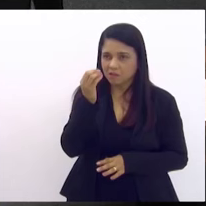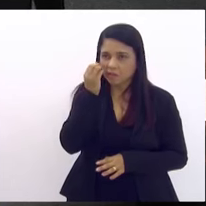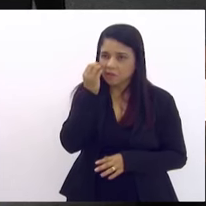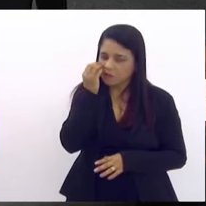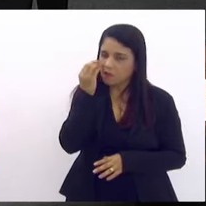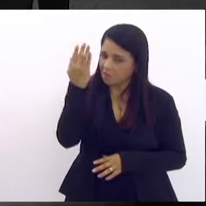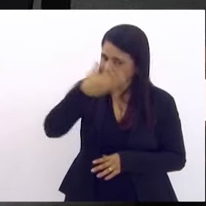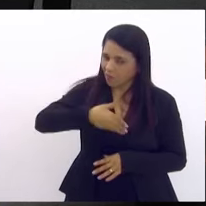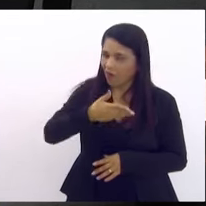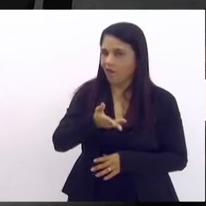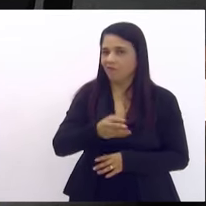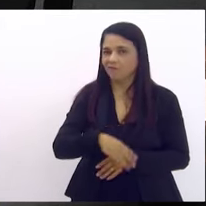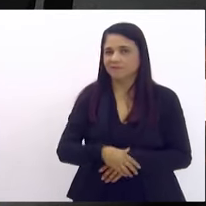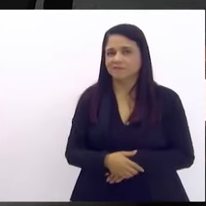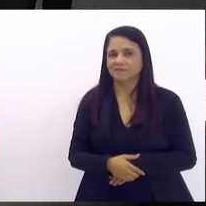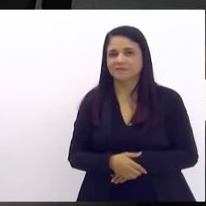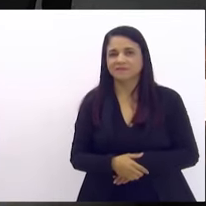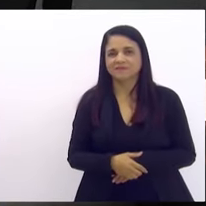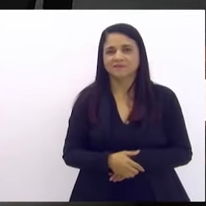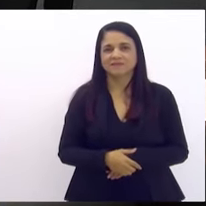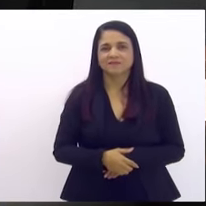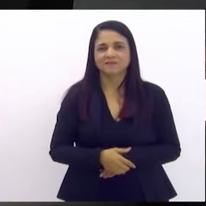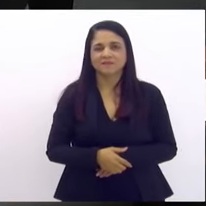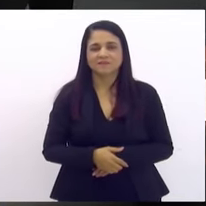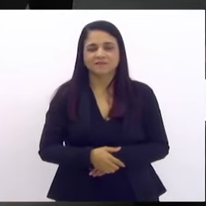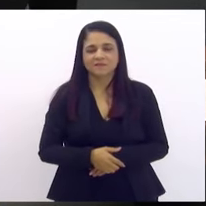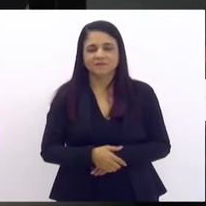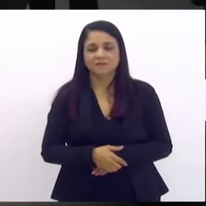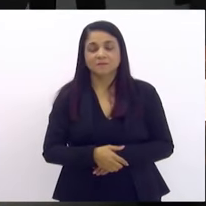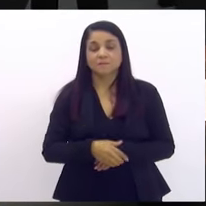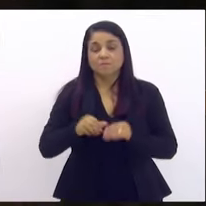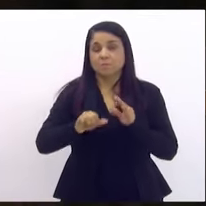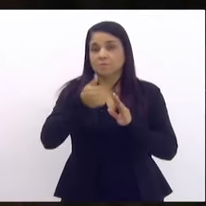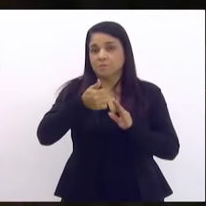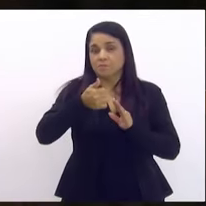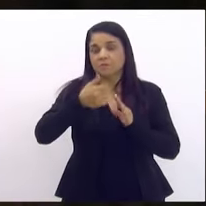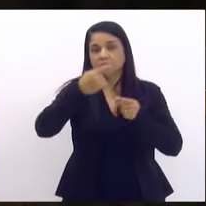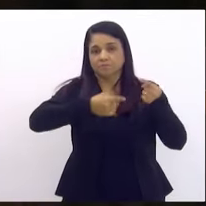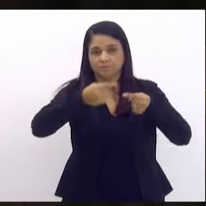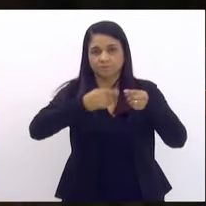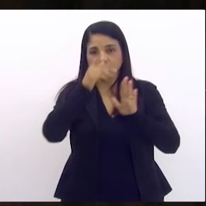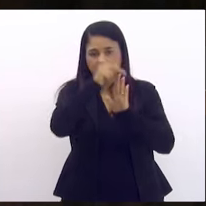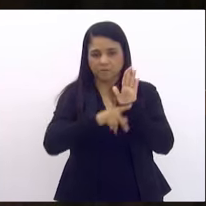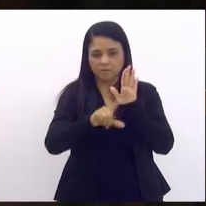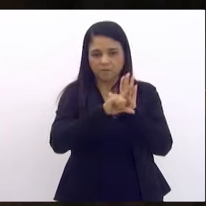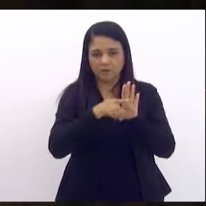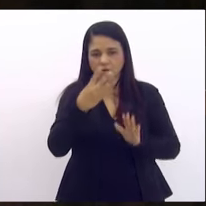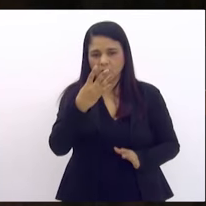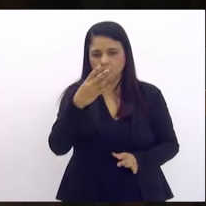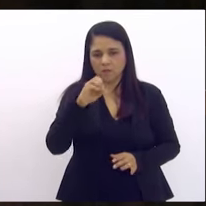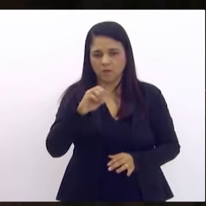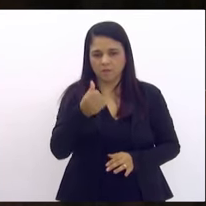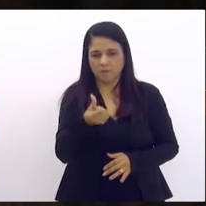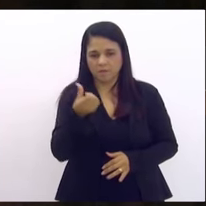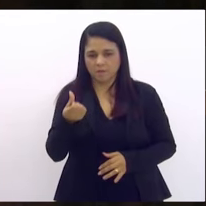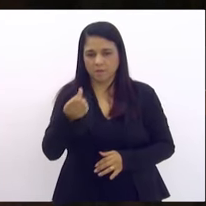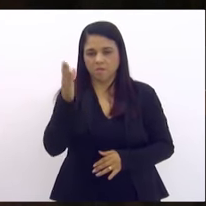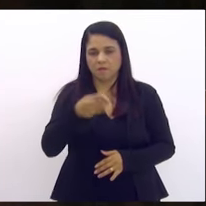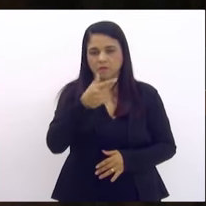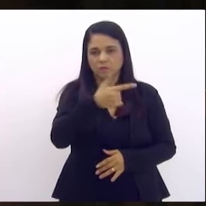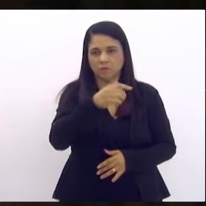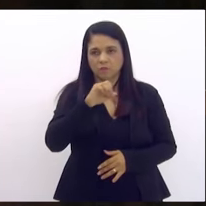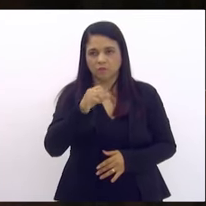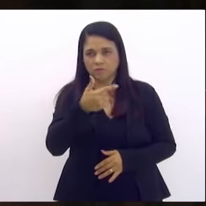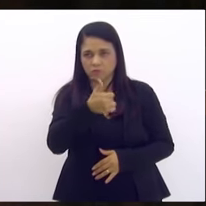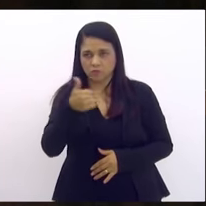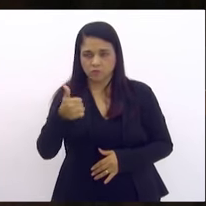aqui que eu tentei vamos lá em primeira discussão projeto de lei número 4066 de2021 de